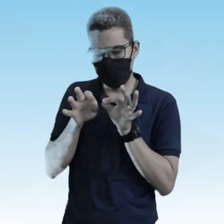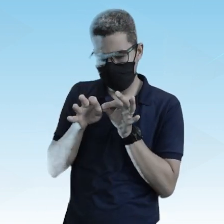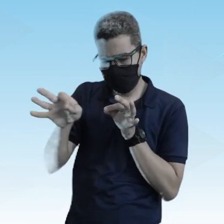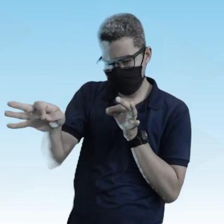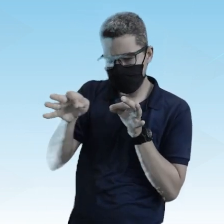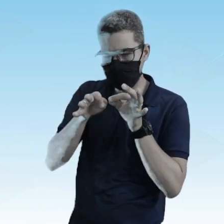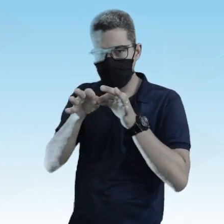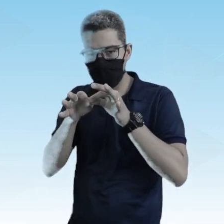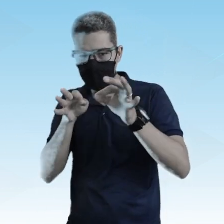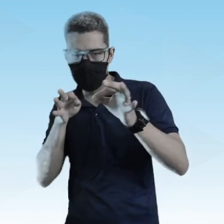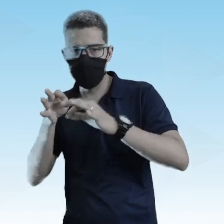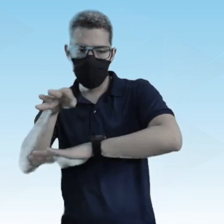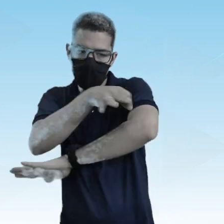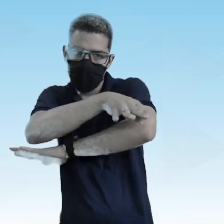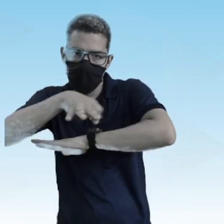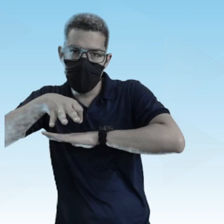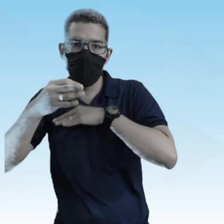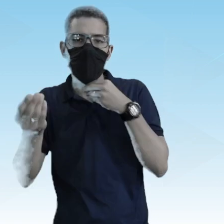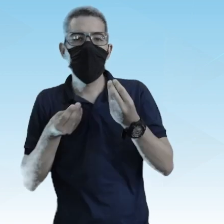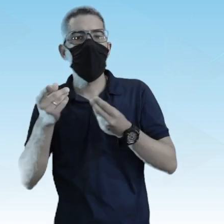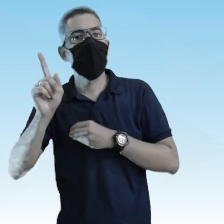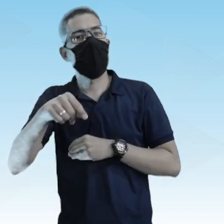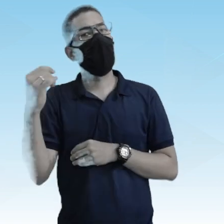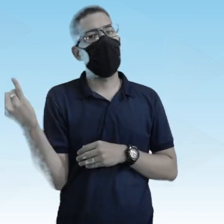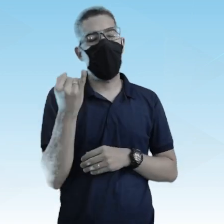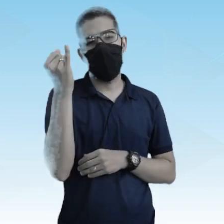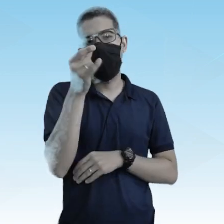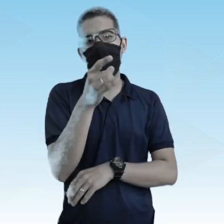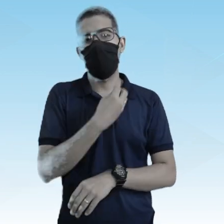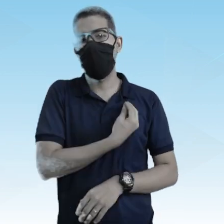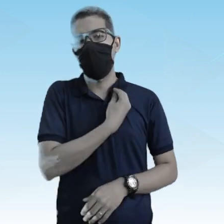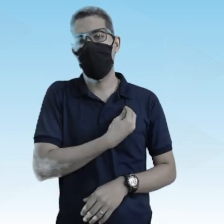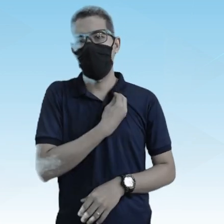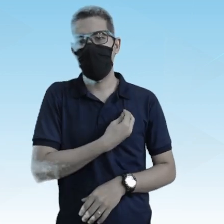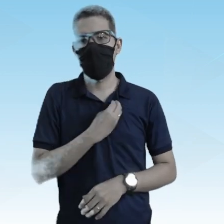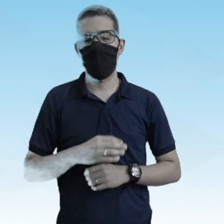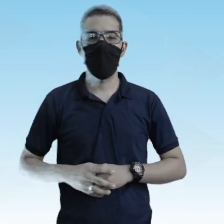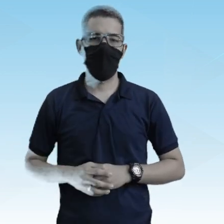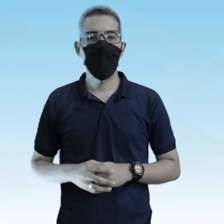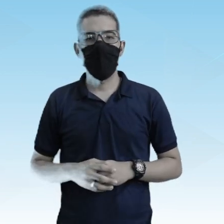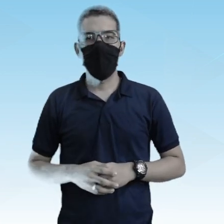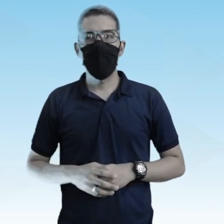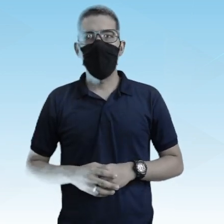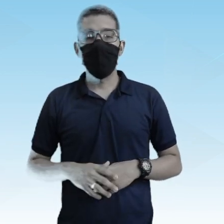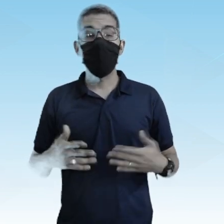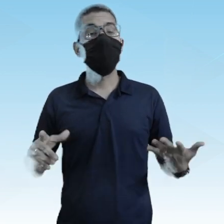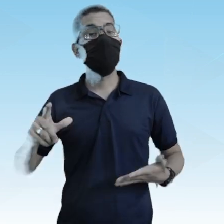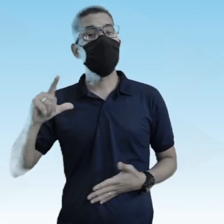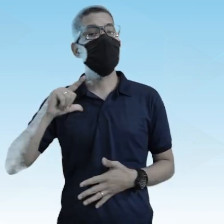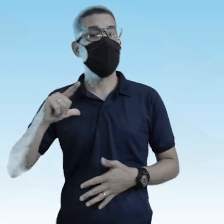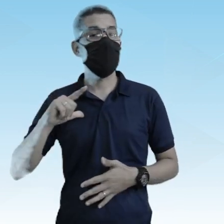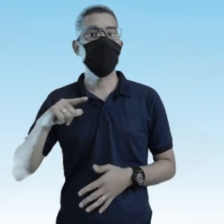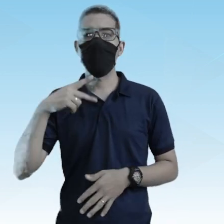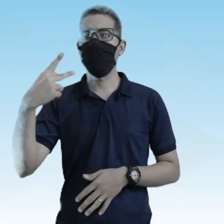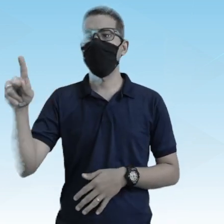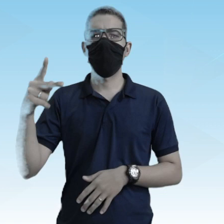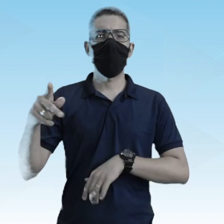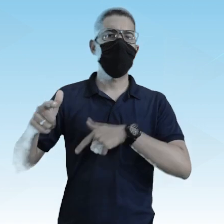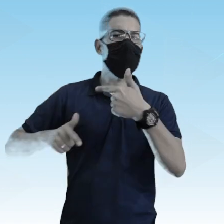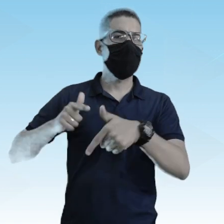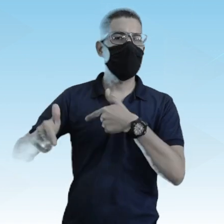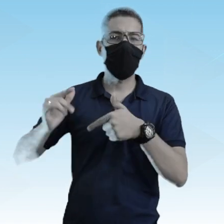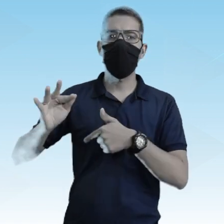materiais são muito importantes para a vida dele, tá? Para um dia ele usar na profissão que ele for trabalhar ou